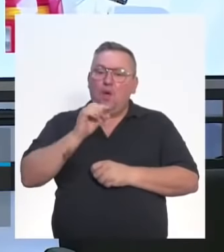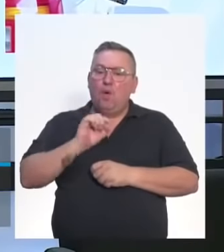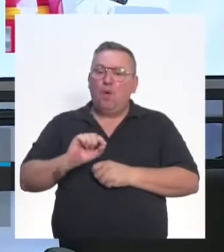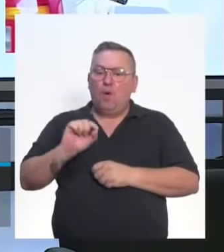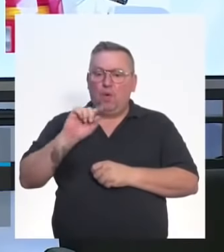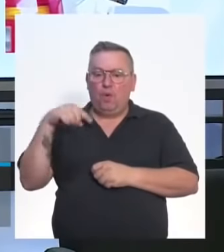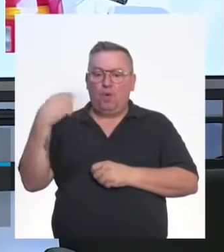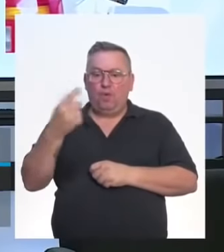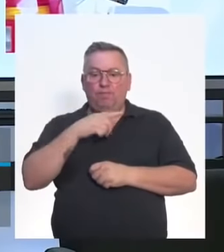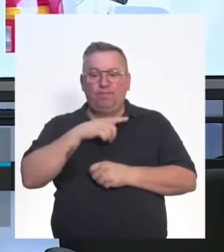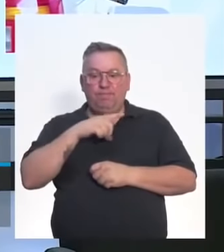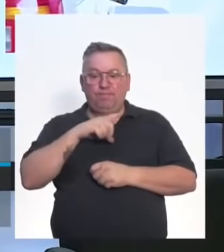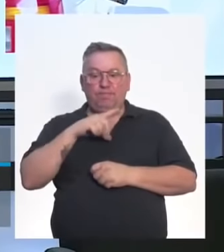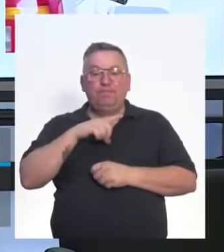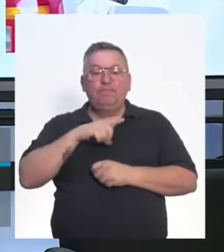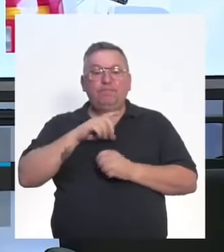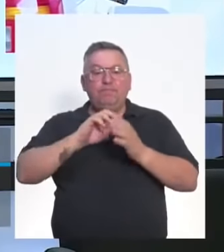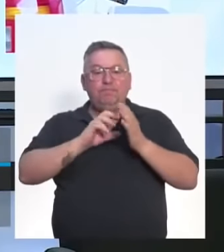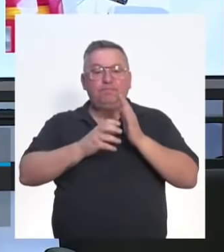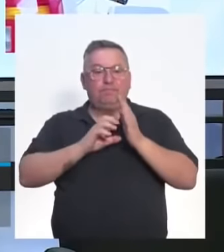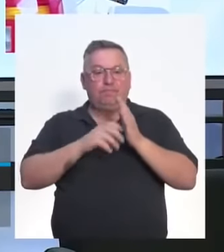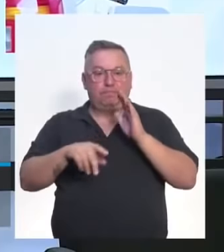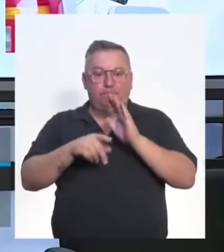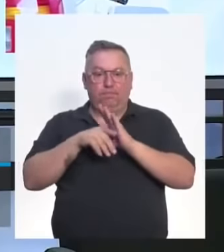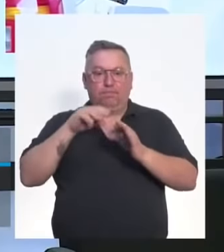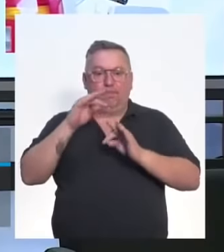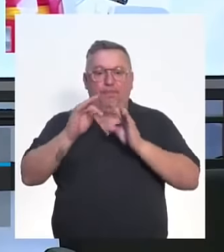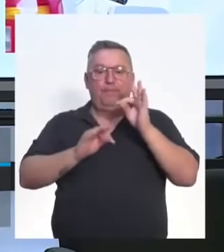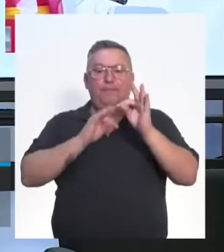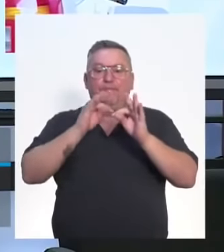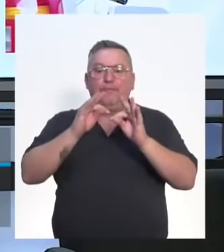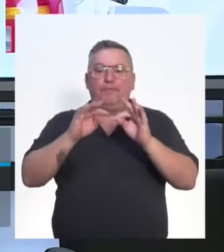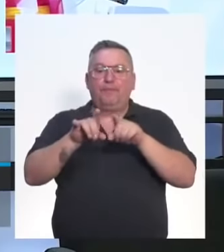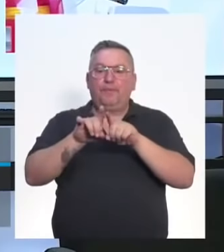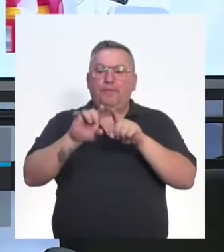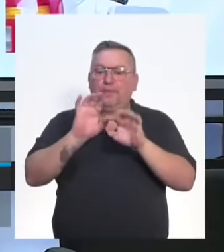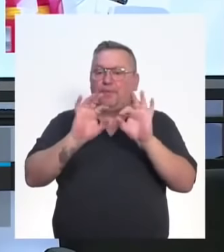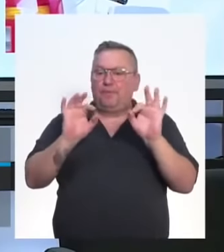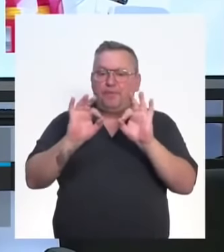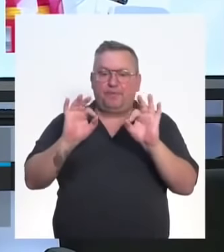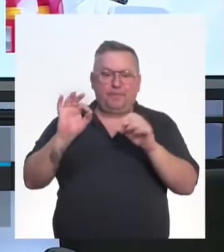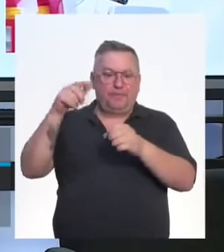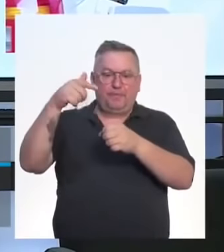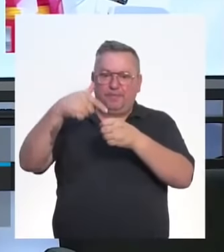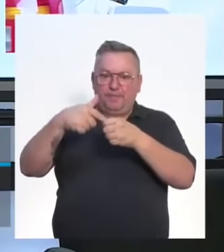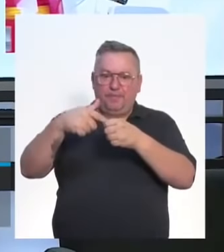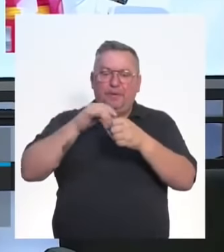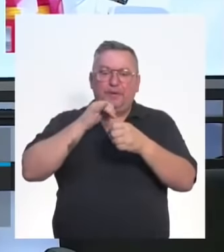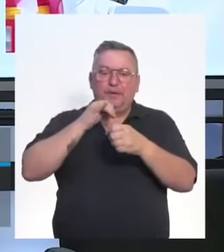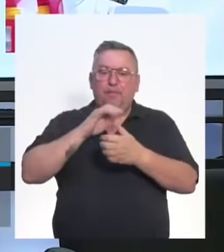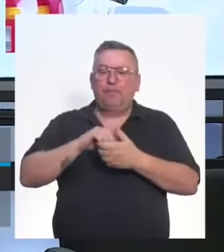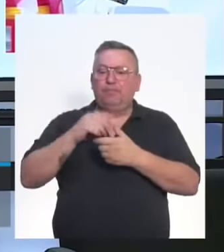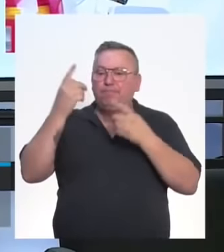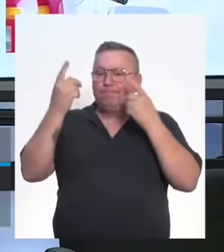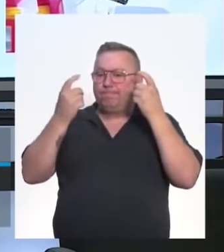a gente tem todos esses mecanismos tecnológicos, toda essa revolução. Hoje ninguém vai abastecer o seu carro, por exemplo, e se preocupa em ficar